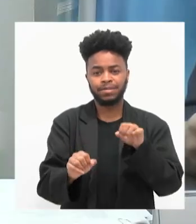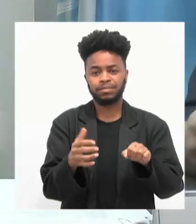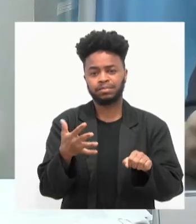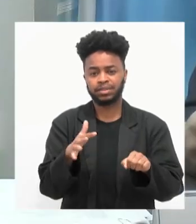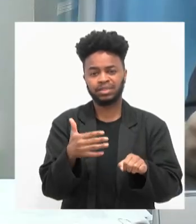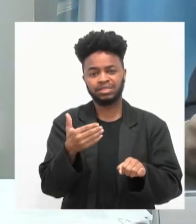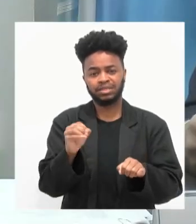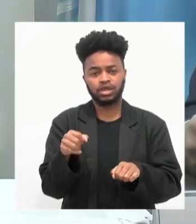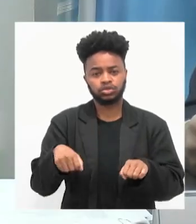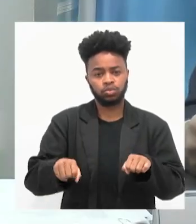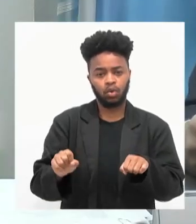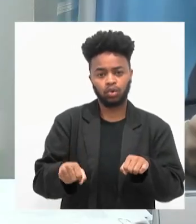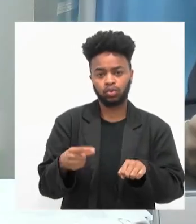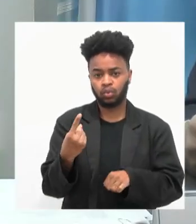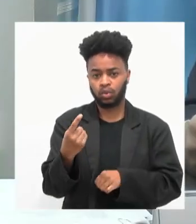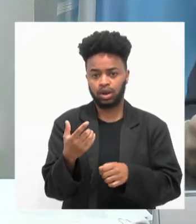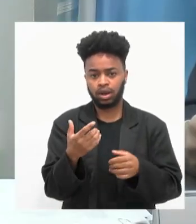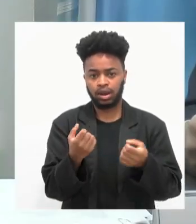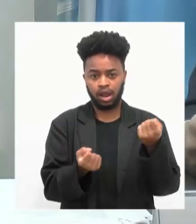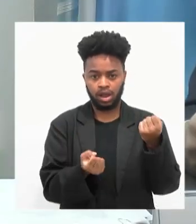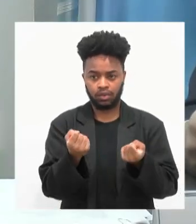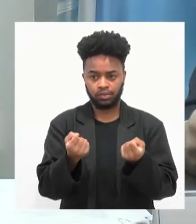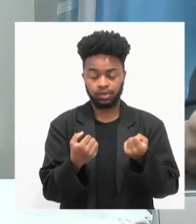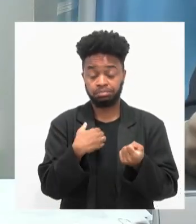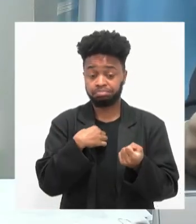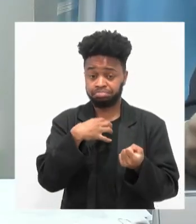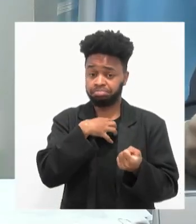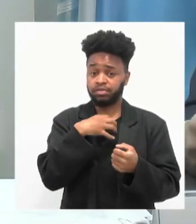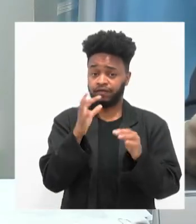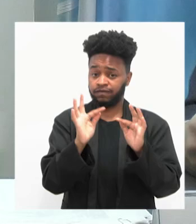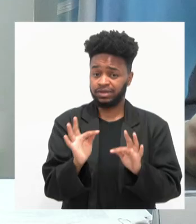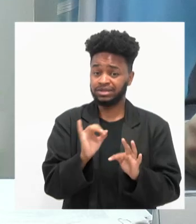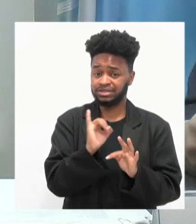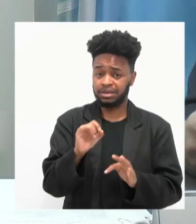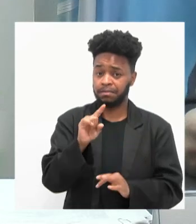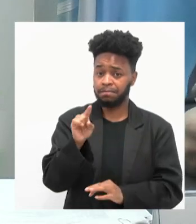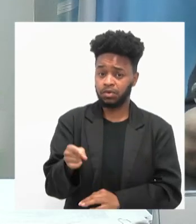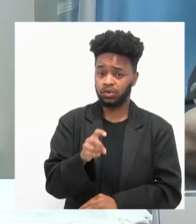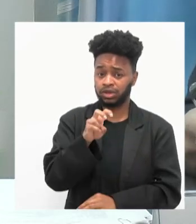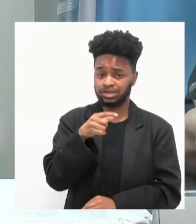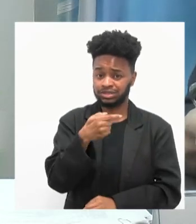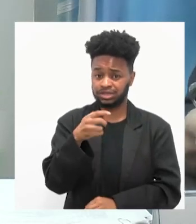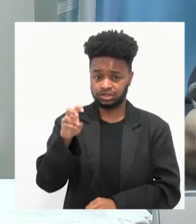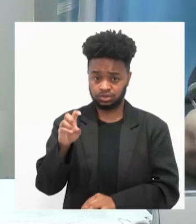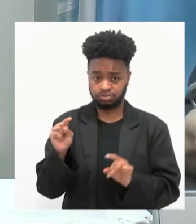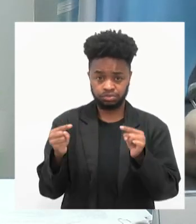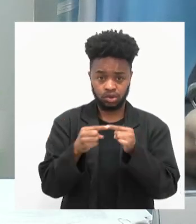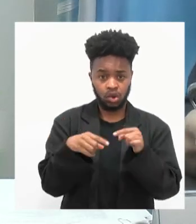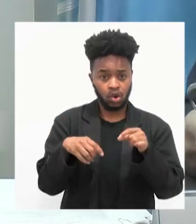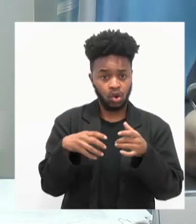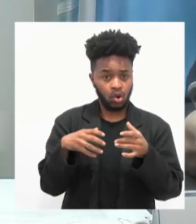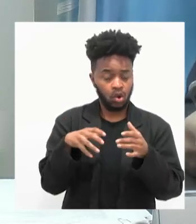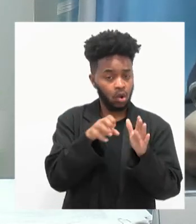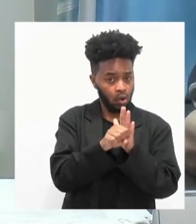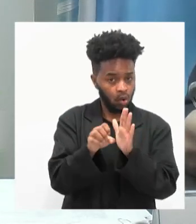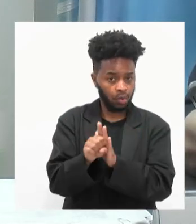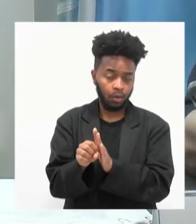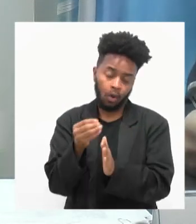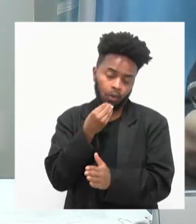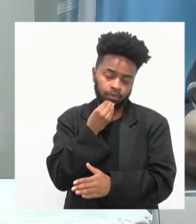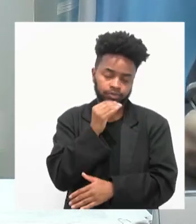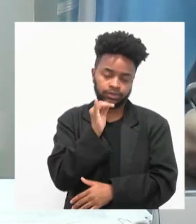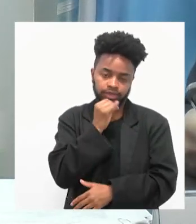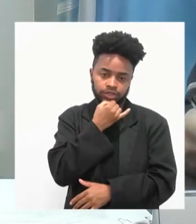ficaria extremamente feliz se essas 1.575 motos fossem de roubo. Claro, ficaria triste porque seriam 1.500 pessoas